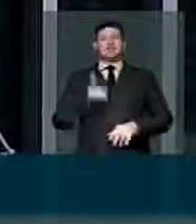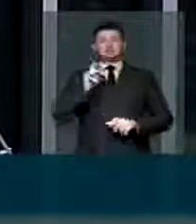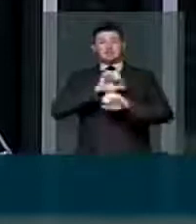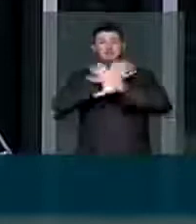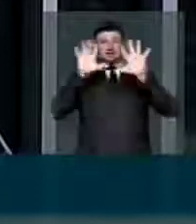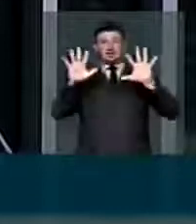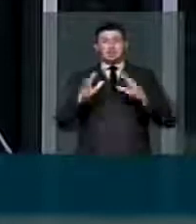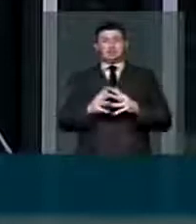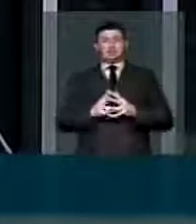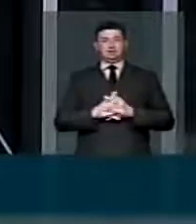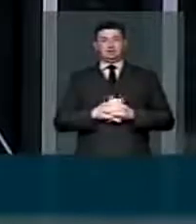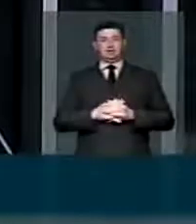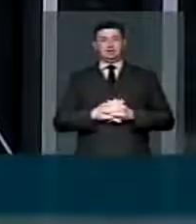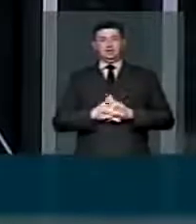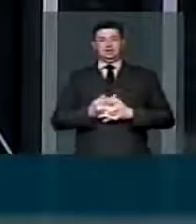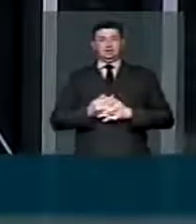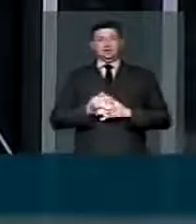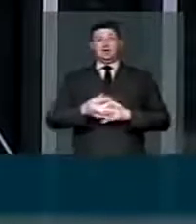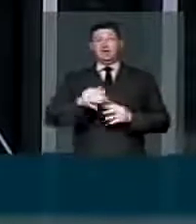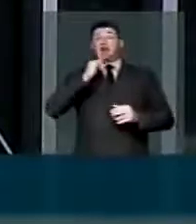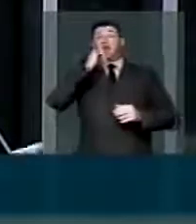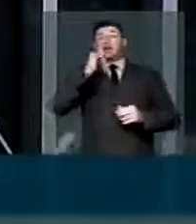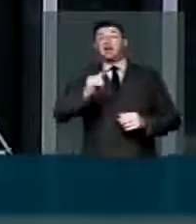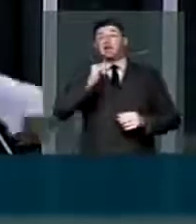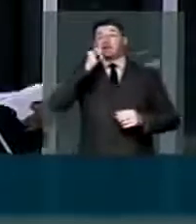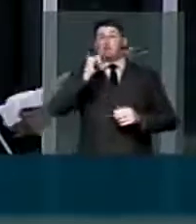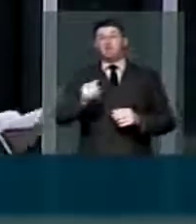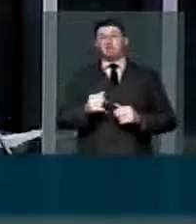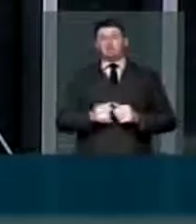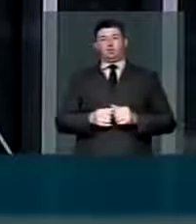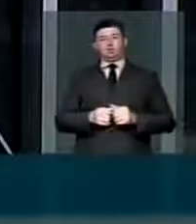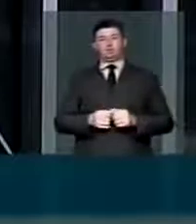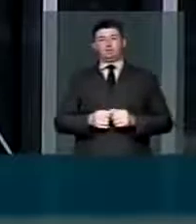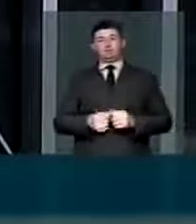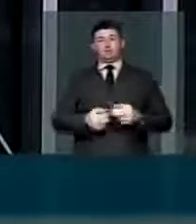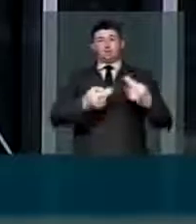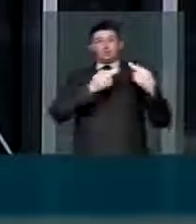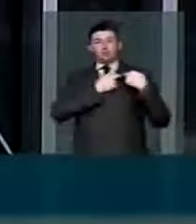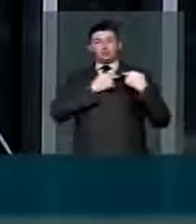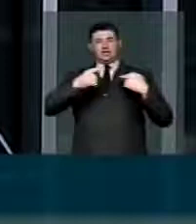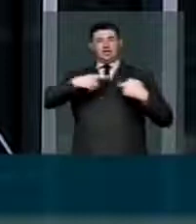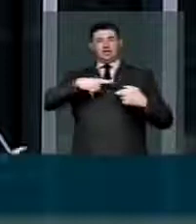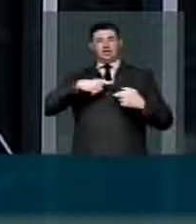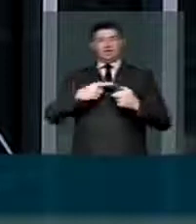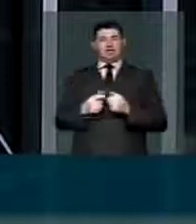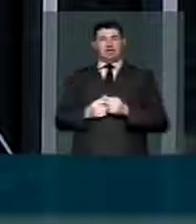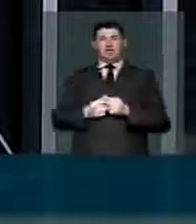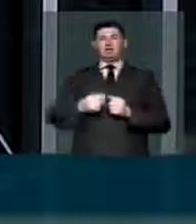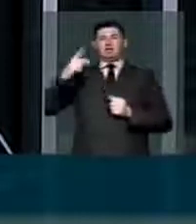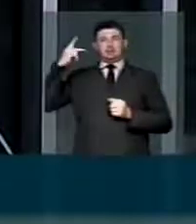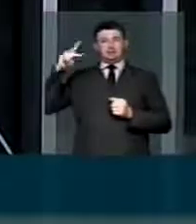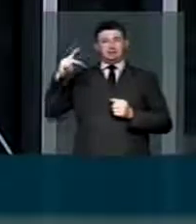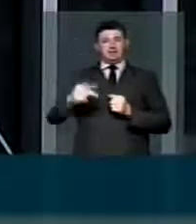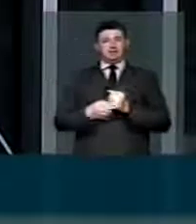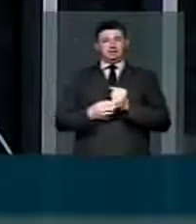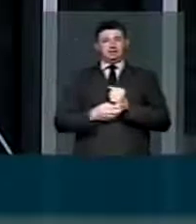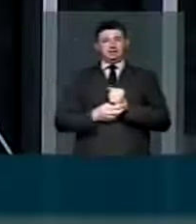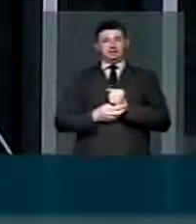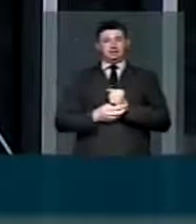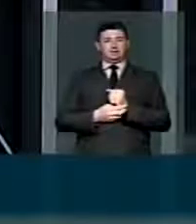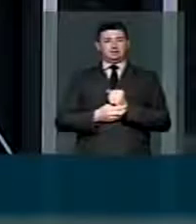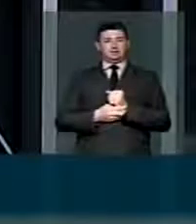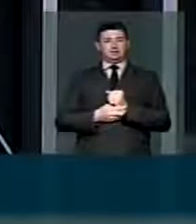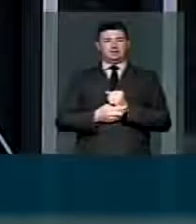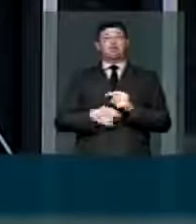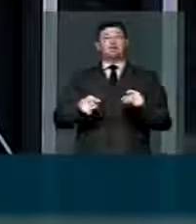é, ela informou com a responsabilidade de quem tem a história que ela tem e